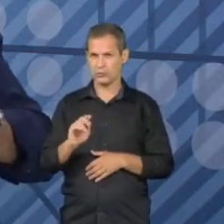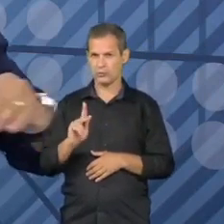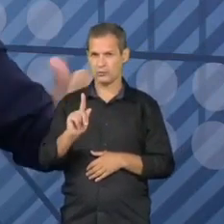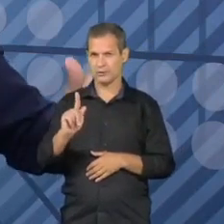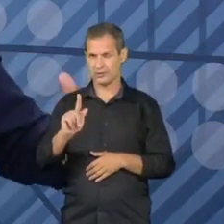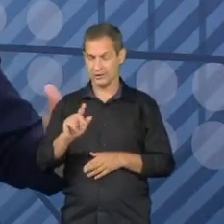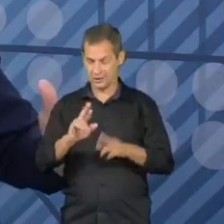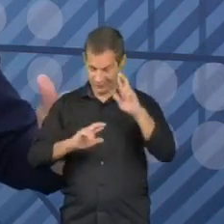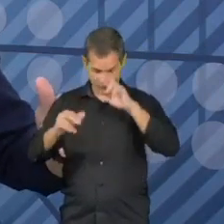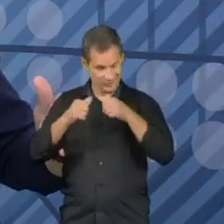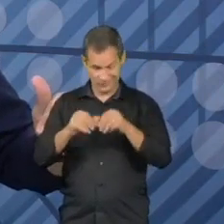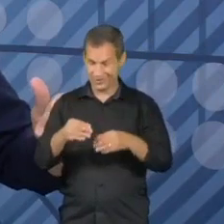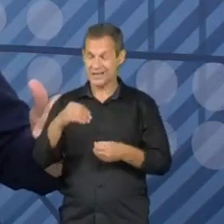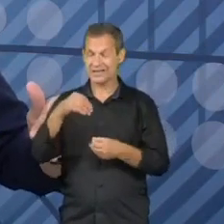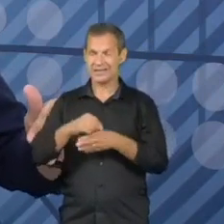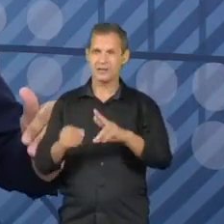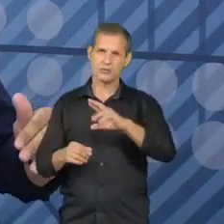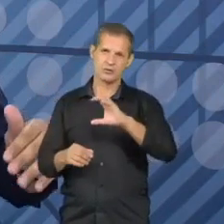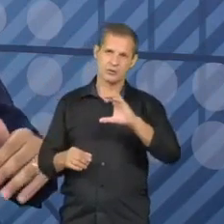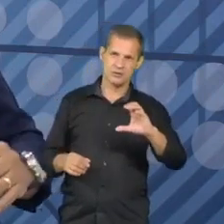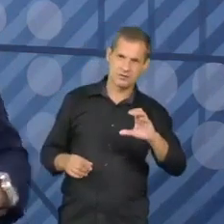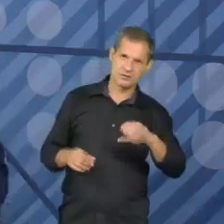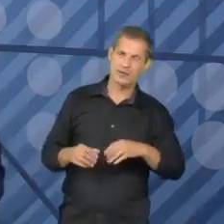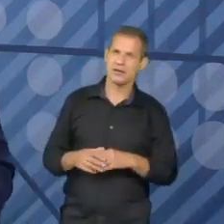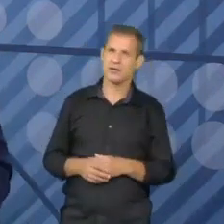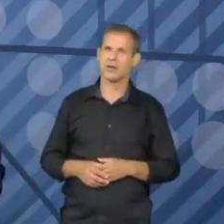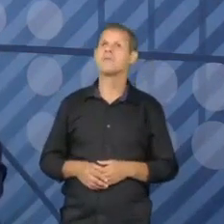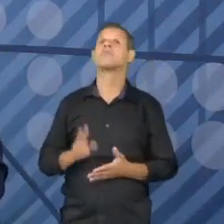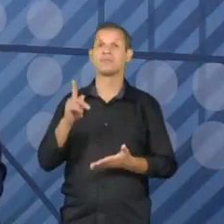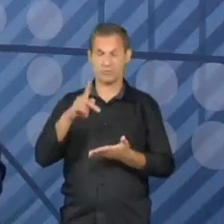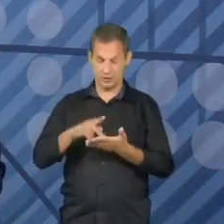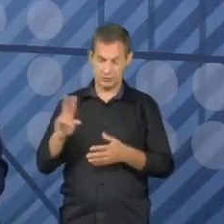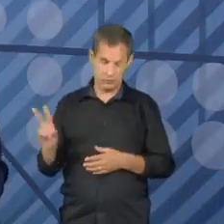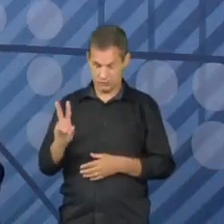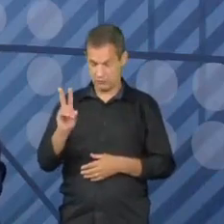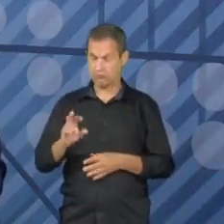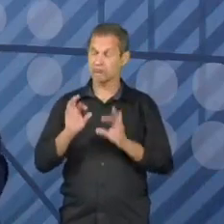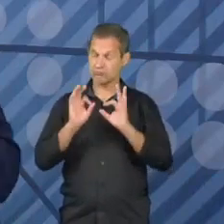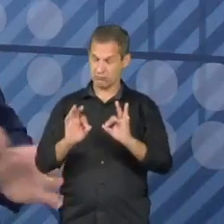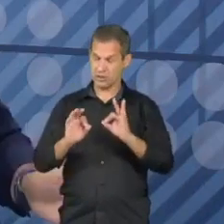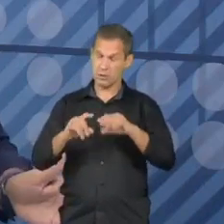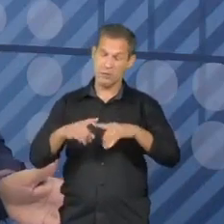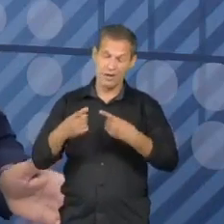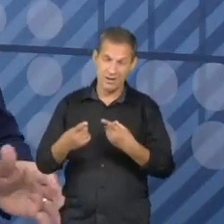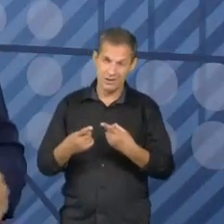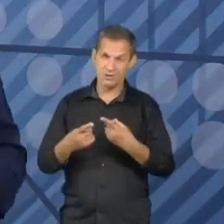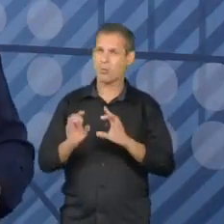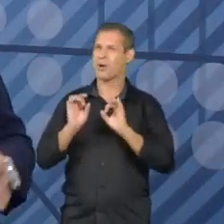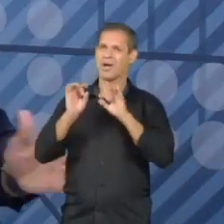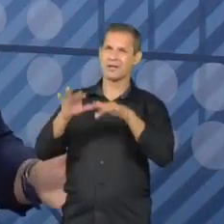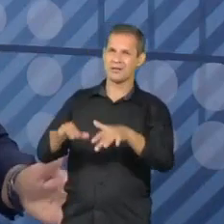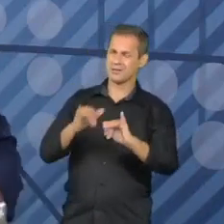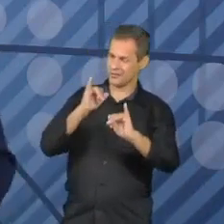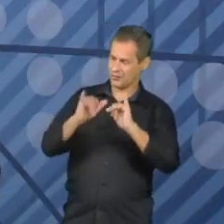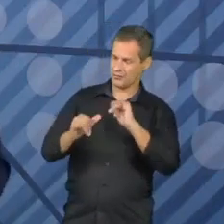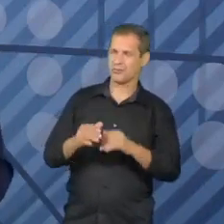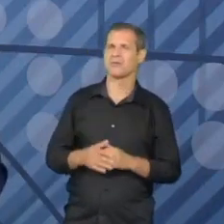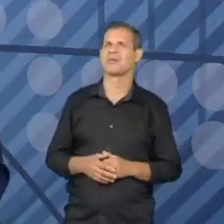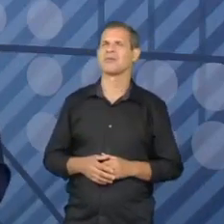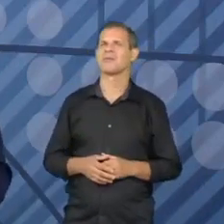que não está dentro da minha região crítica, então realmente esse valor ele está correto, ele não vai ser refutado, ou seja, ele não vai